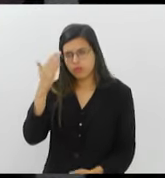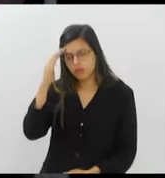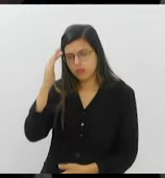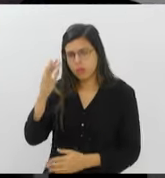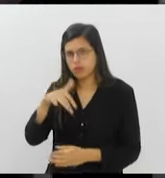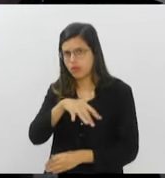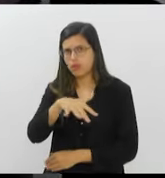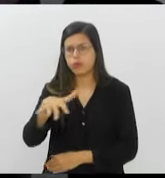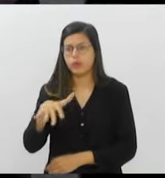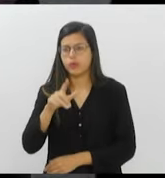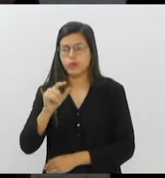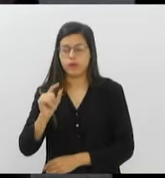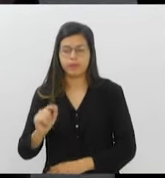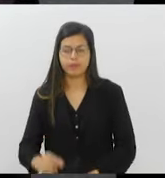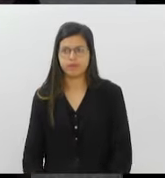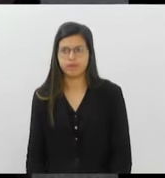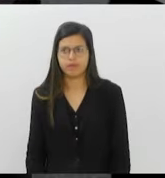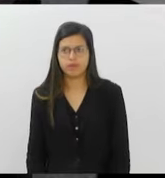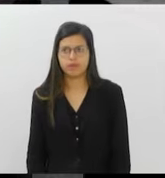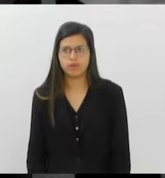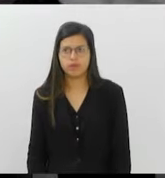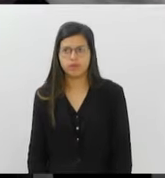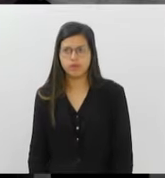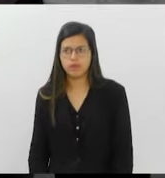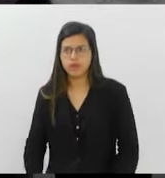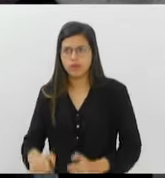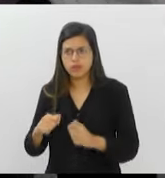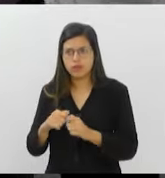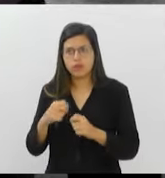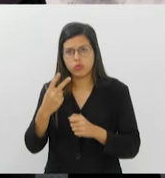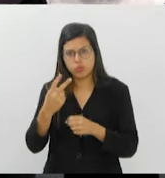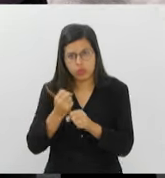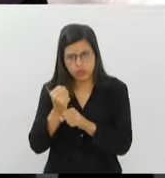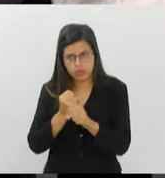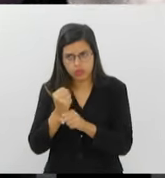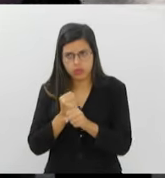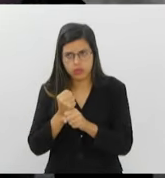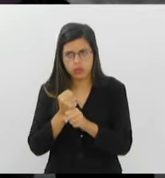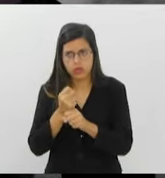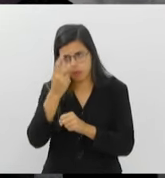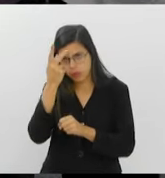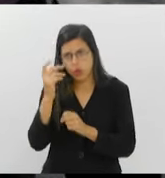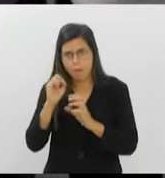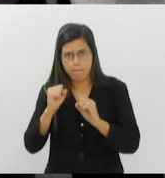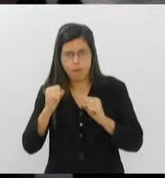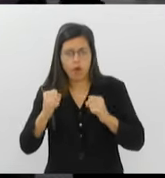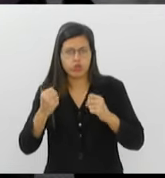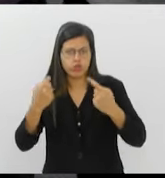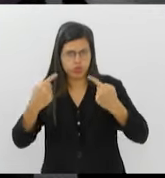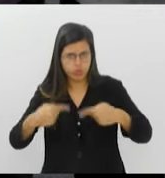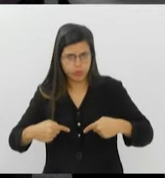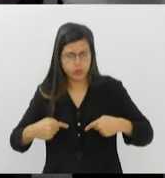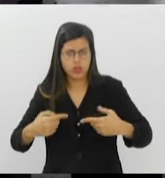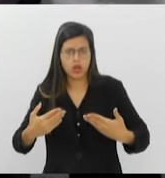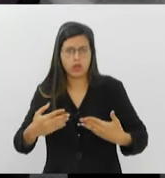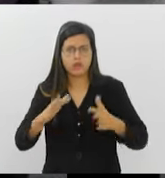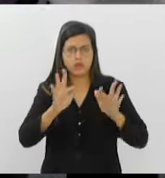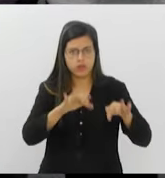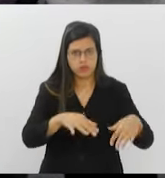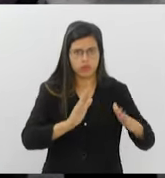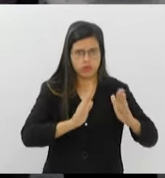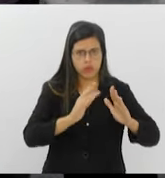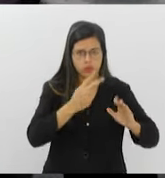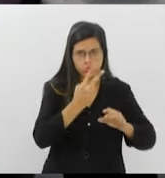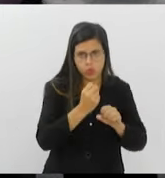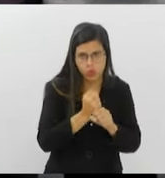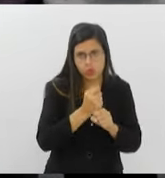que seja feito a cada 2 anos, ou seja, a pessoa pode disputar, terminou o prazo de 2,